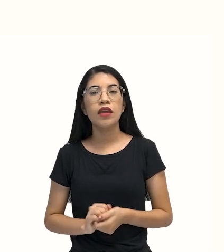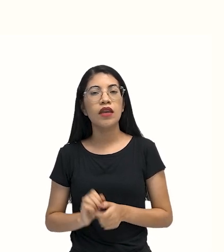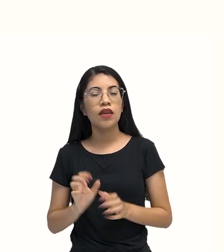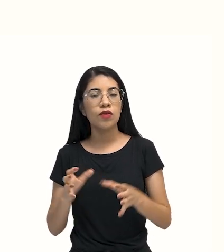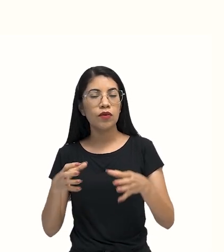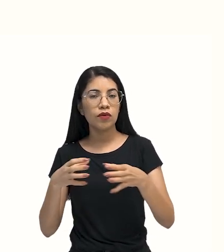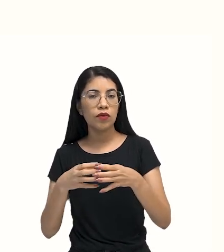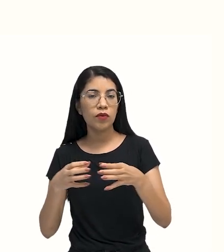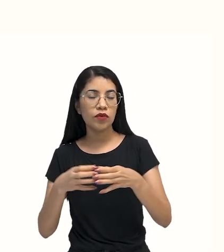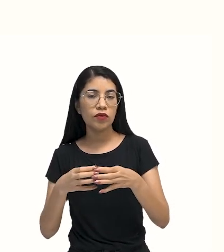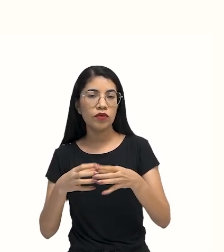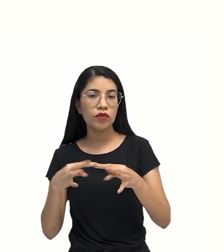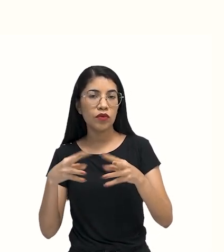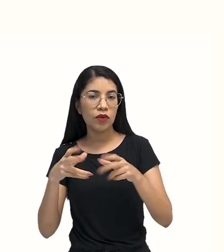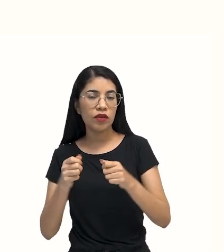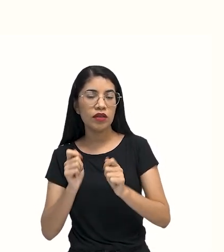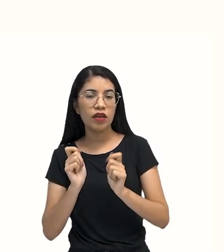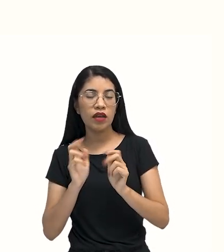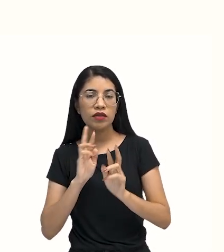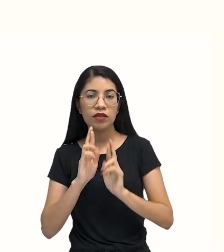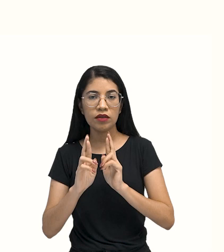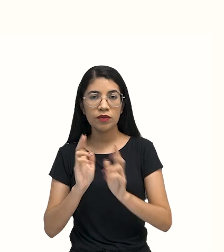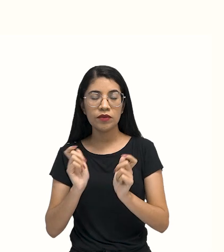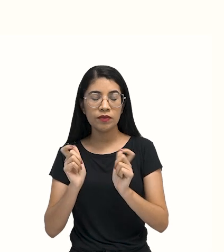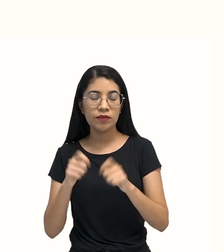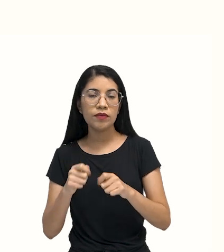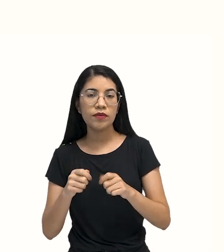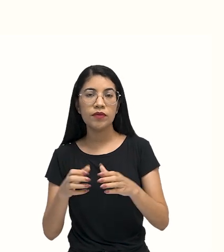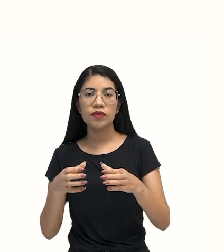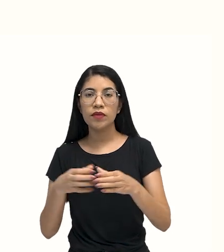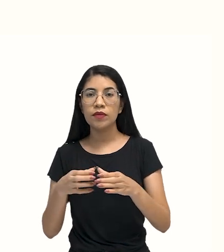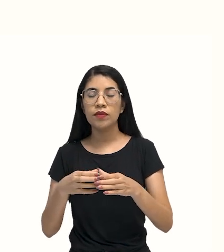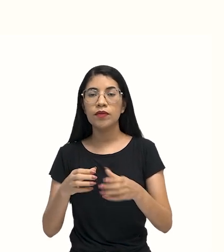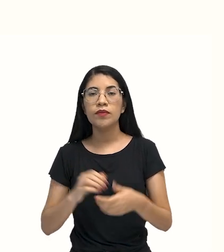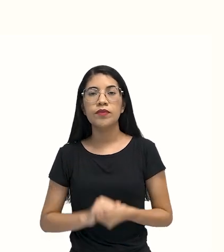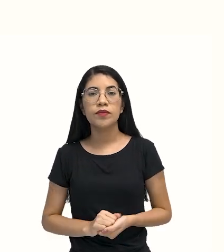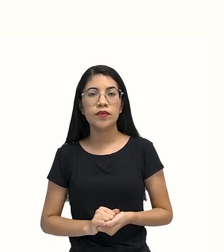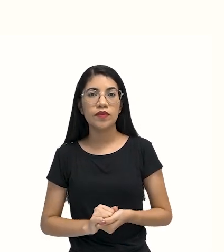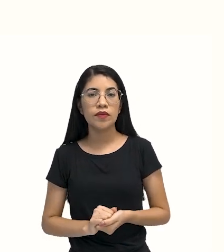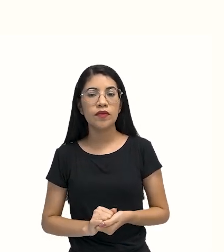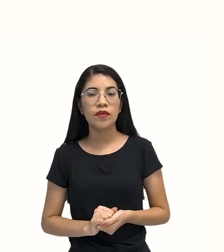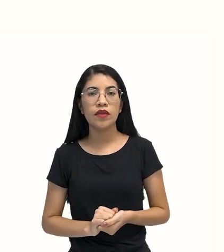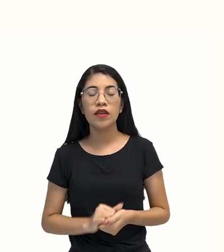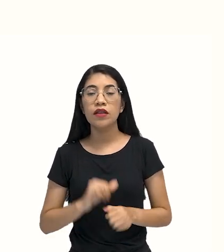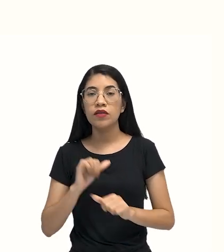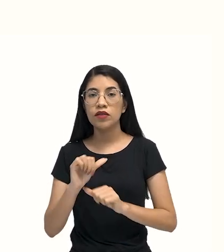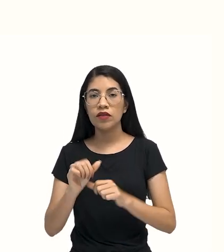amostral. Beleza? Então, transformando aqui